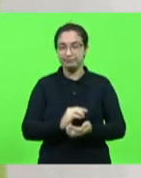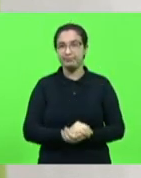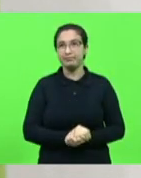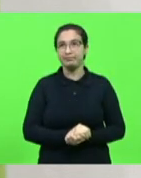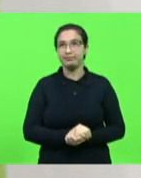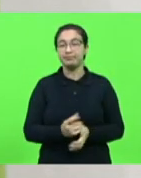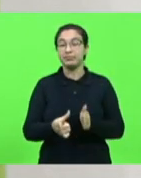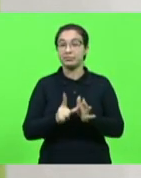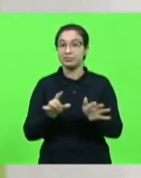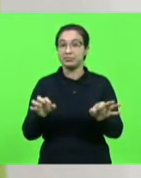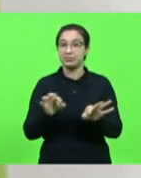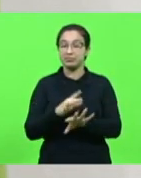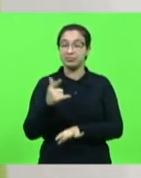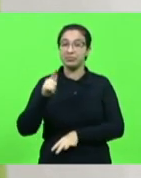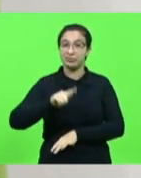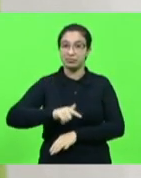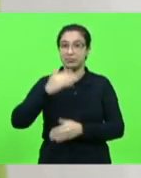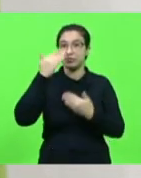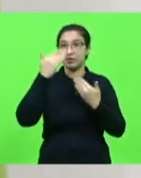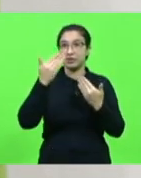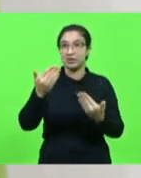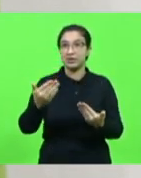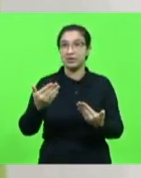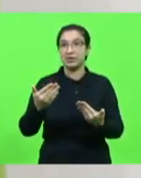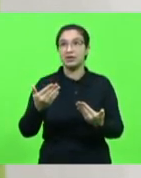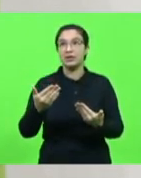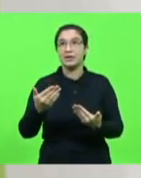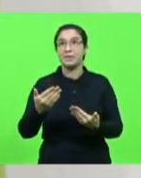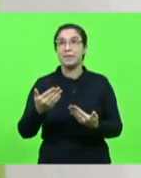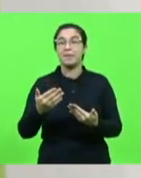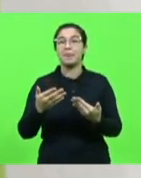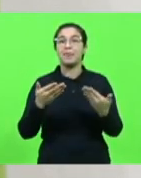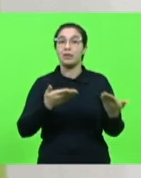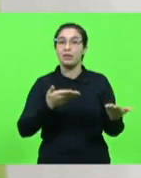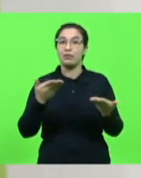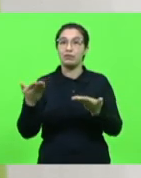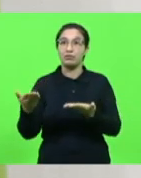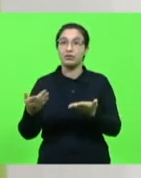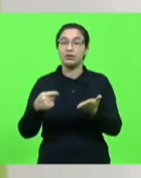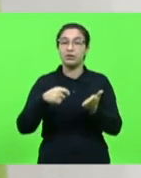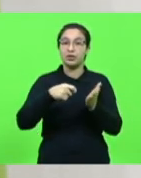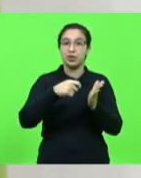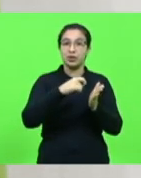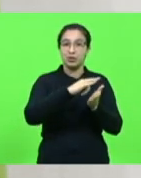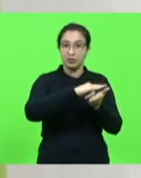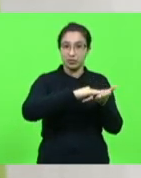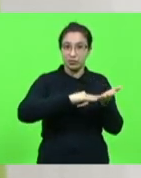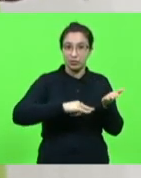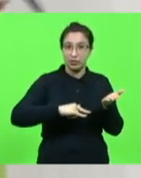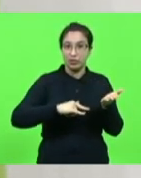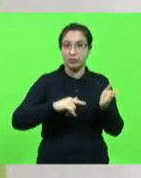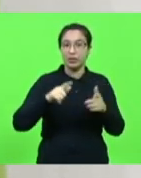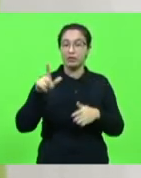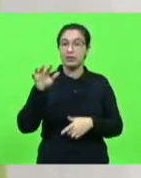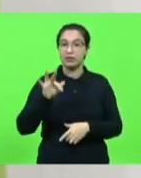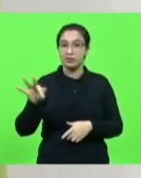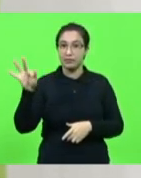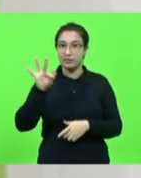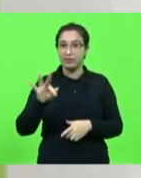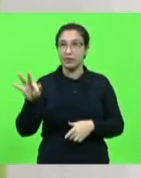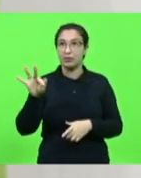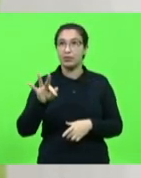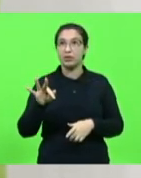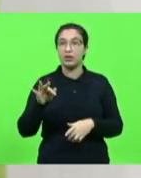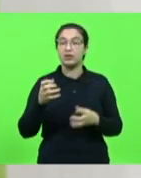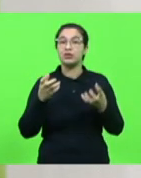encerrando e agradecendo mais uma vez, passo, tenho o prazer e a honra de passar às suas mãos um documento da Academia que manifesta essa intenção de realizar